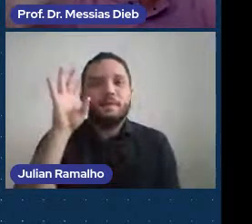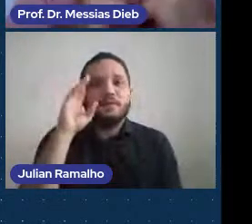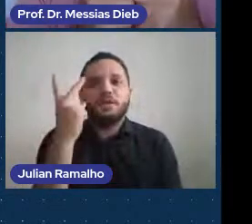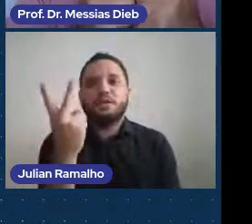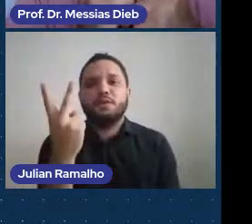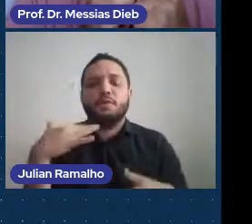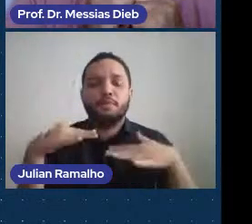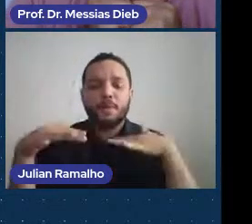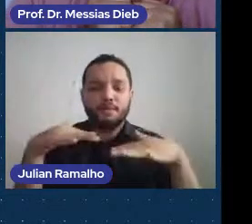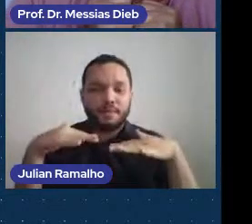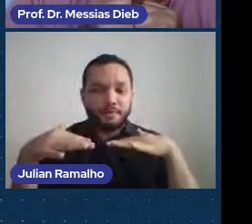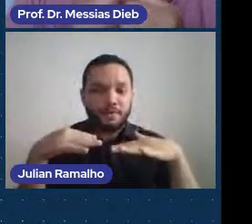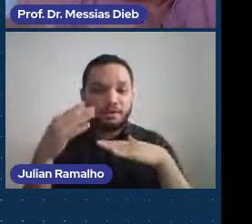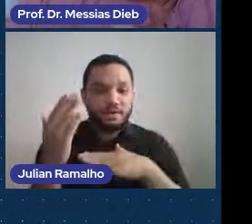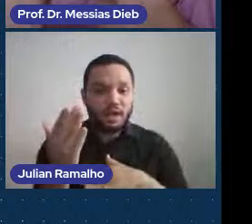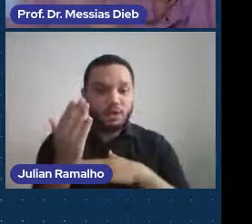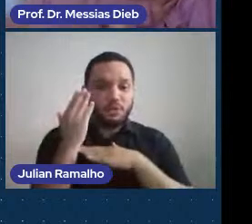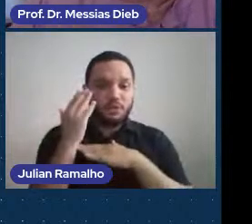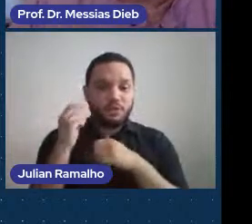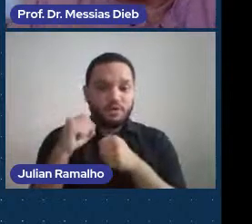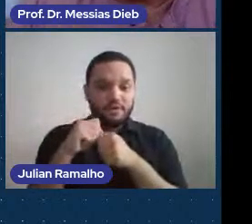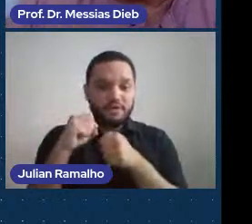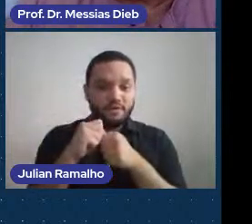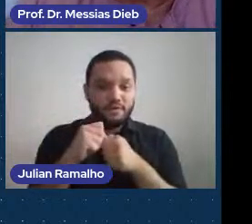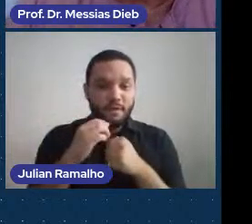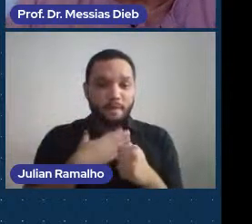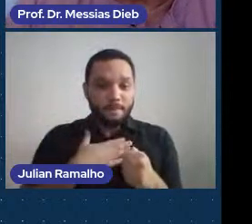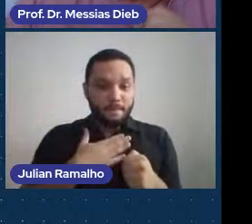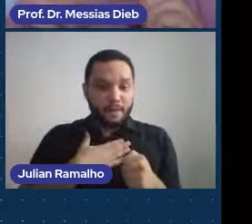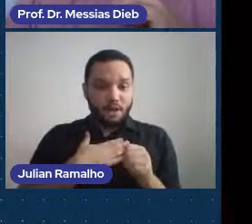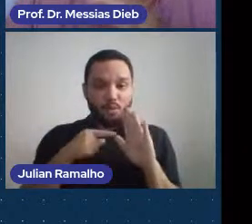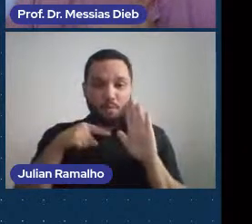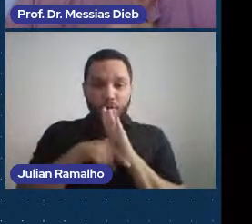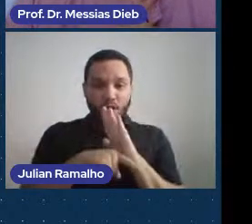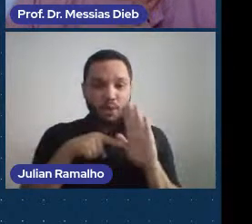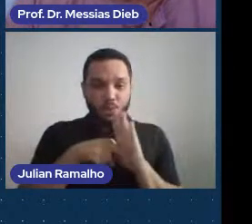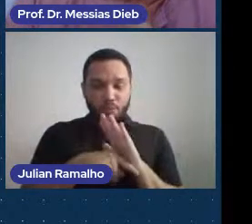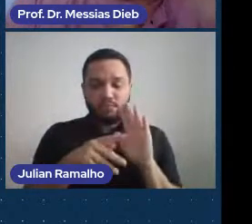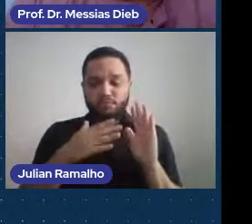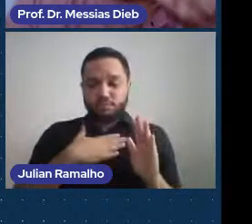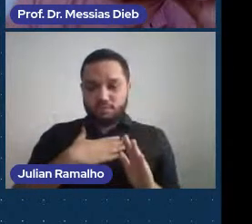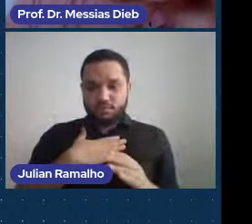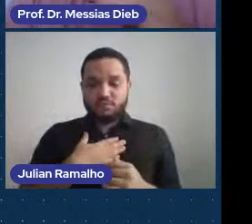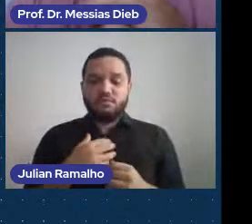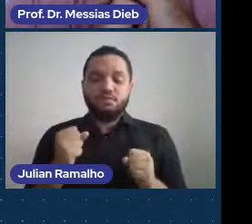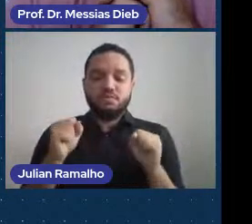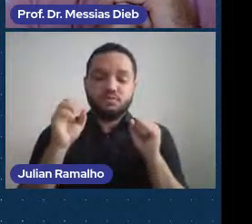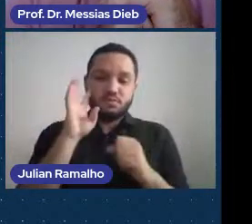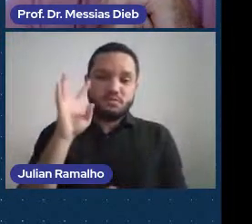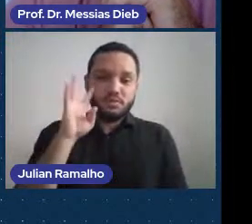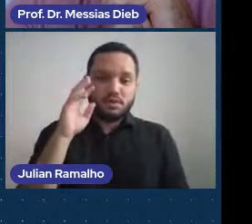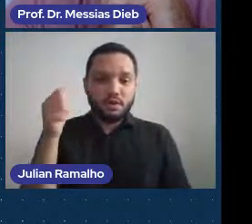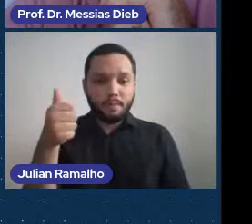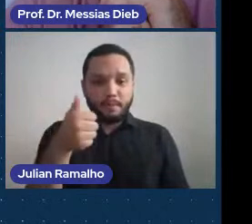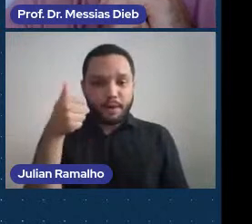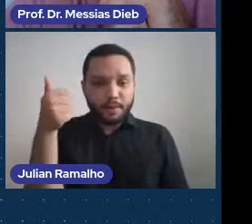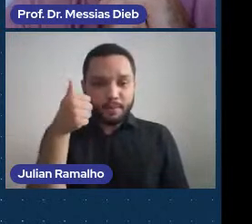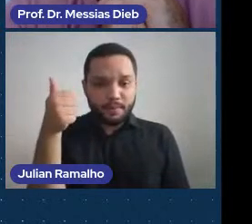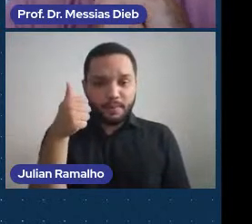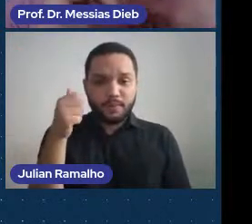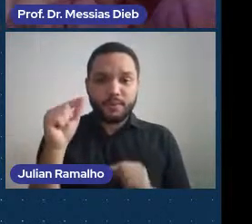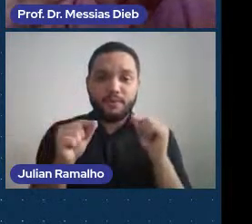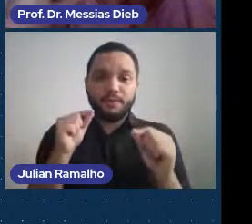e isso me ajudar a elaborar as minhas questões específicas. Então, eu poderia pensar como uma primeira questão específica o